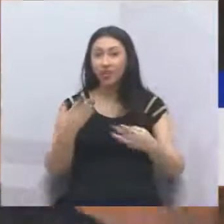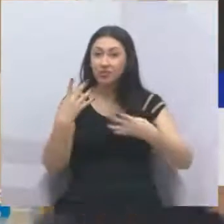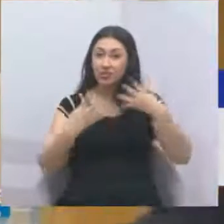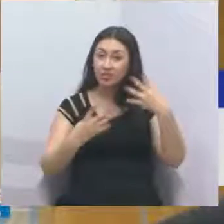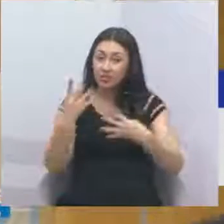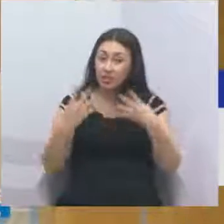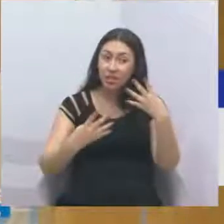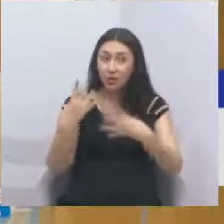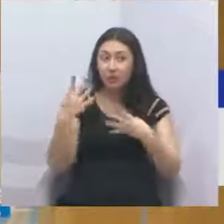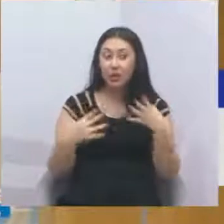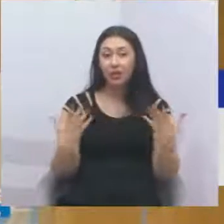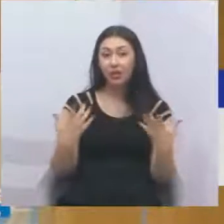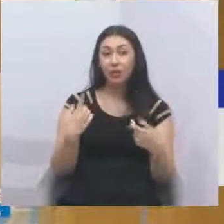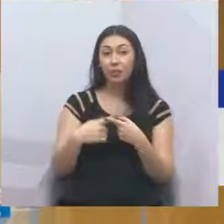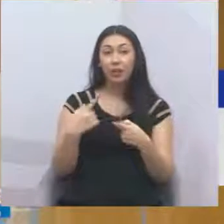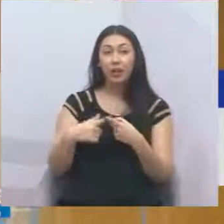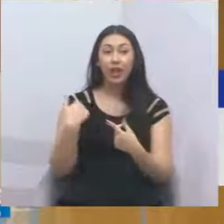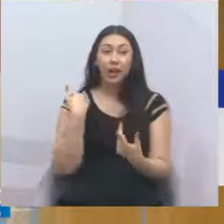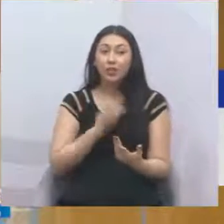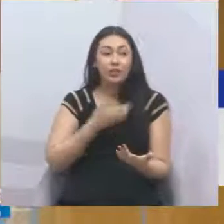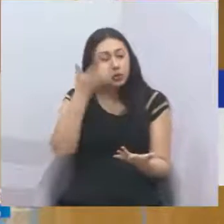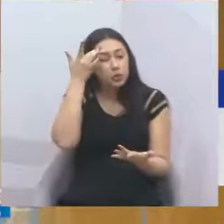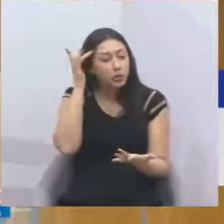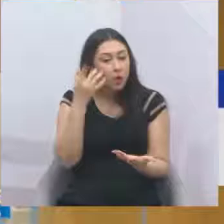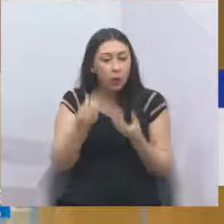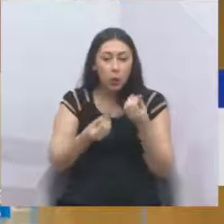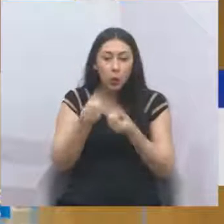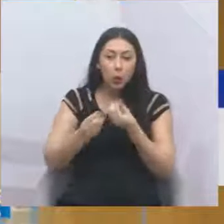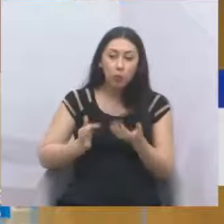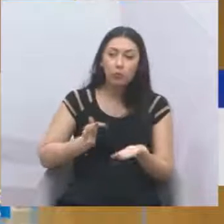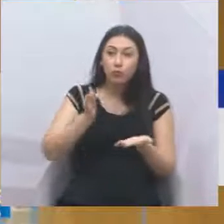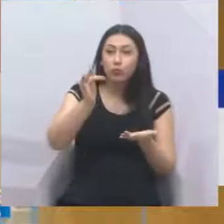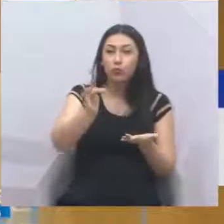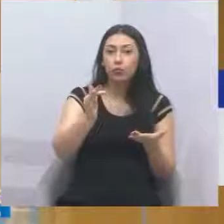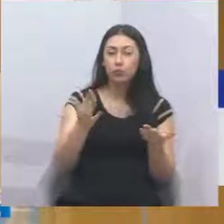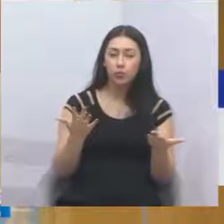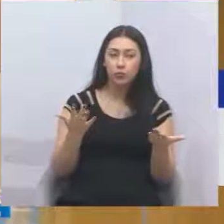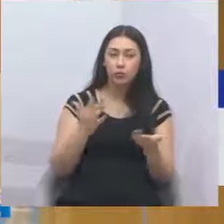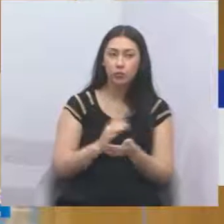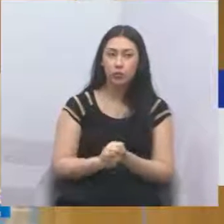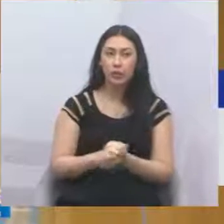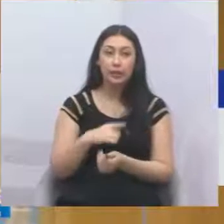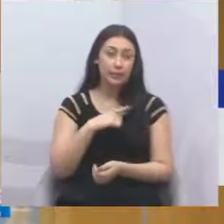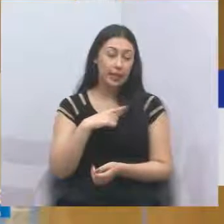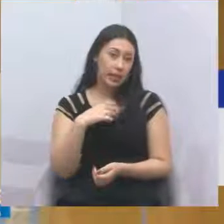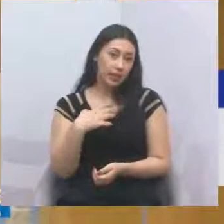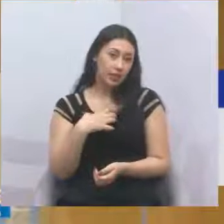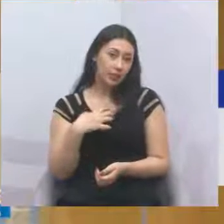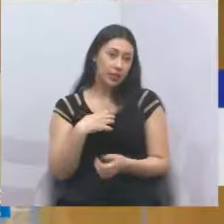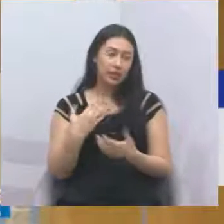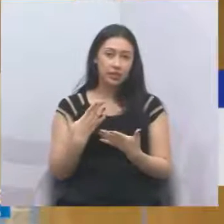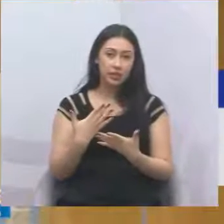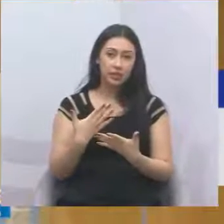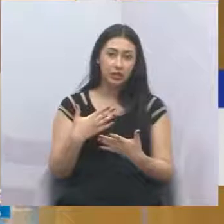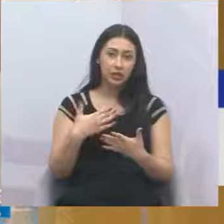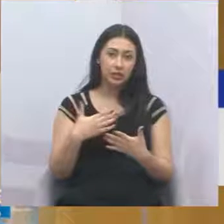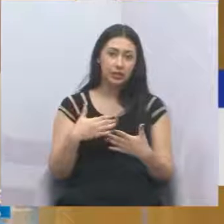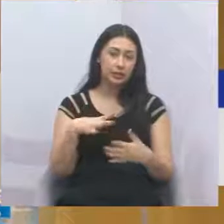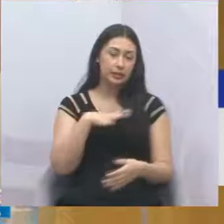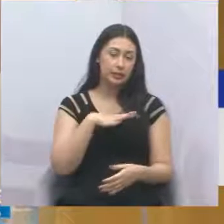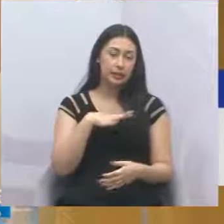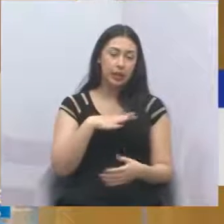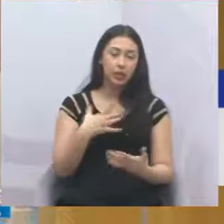saber qual seria o desenrolar de tudo aquilo. Nós temos espécies plantadas no centro da